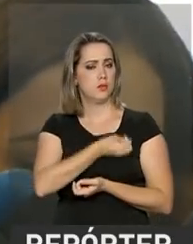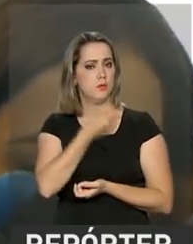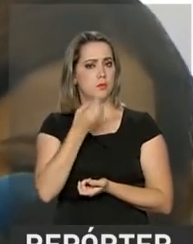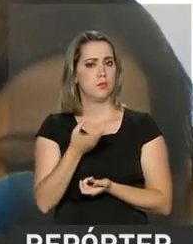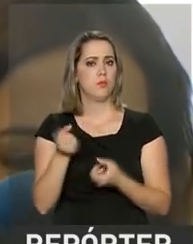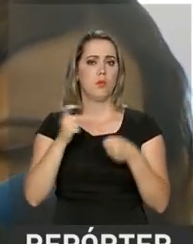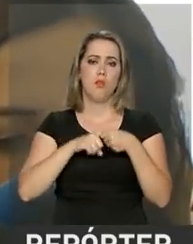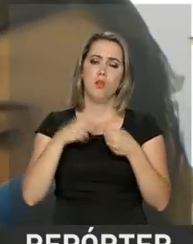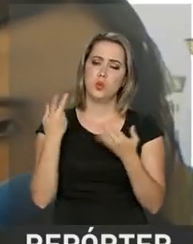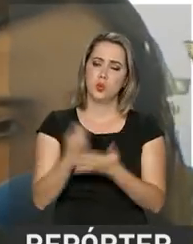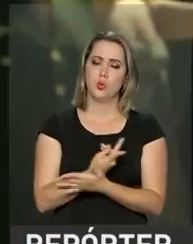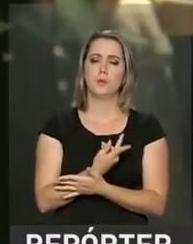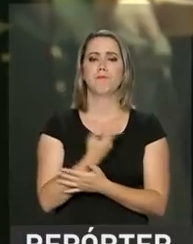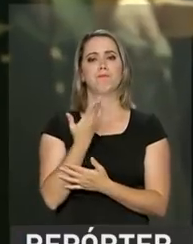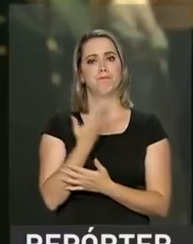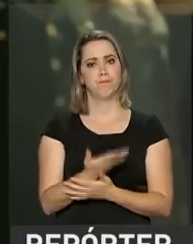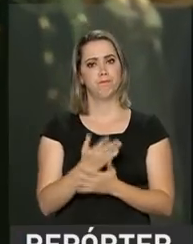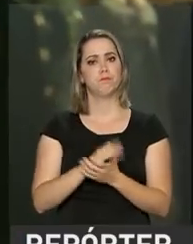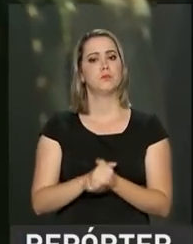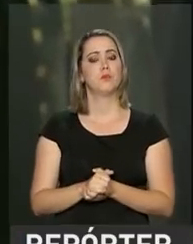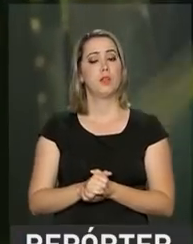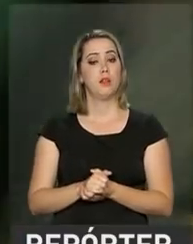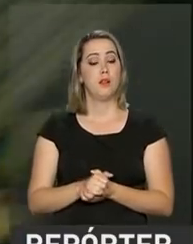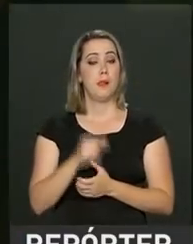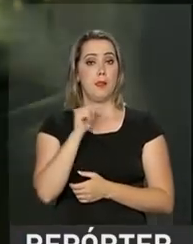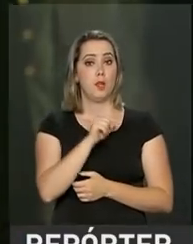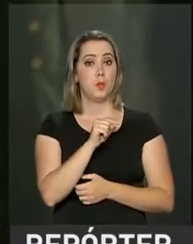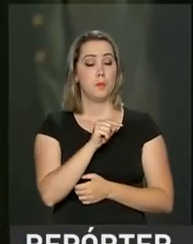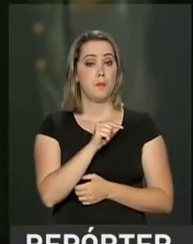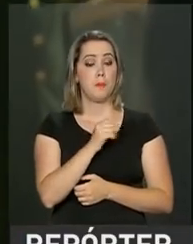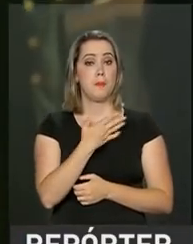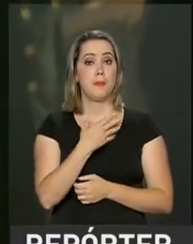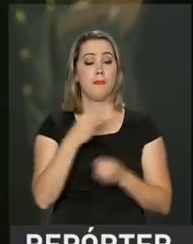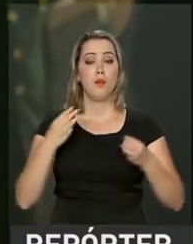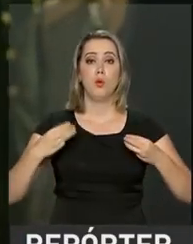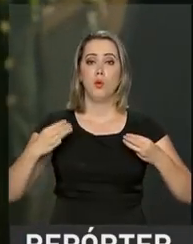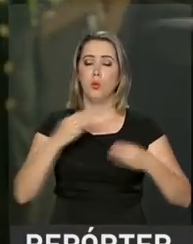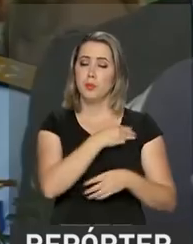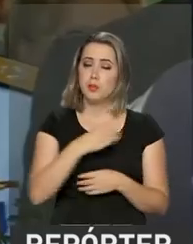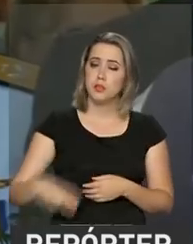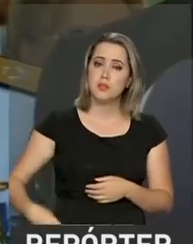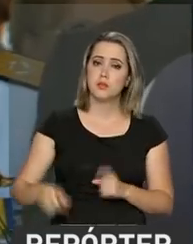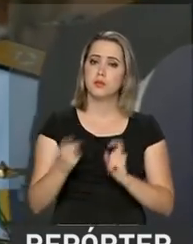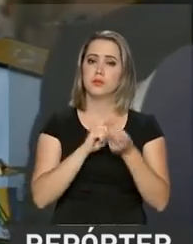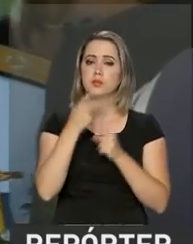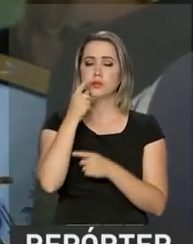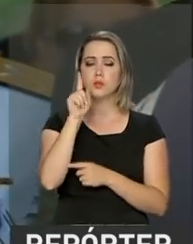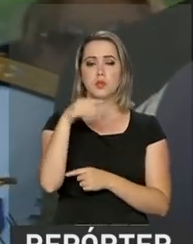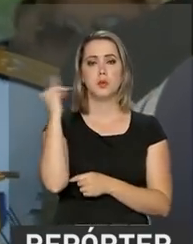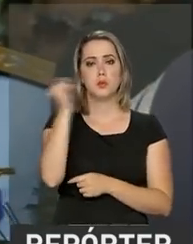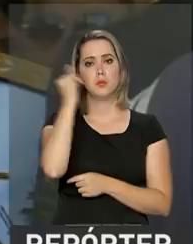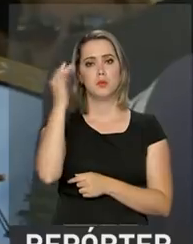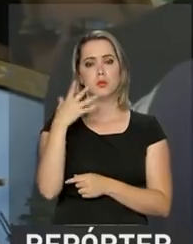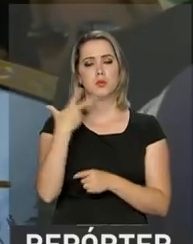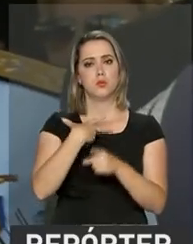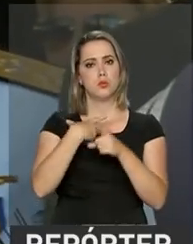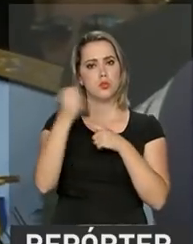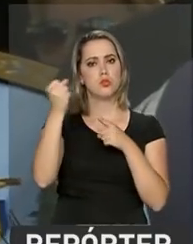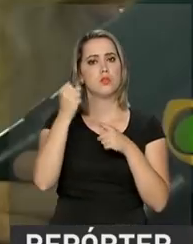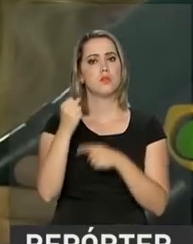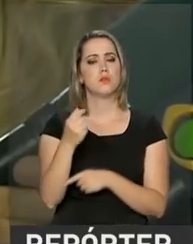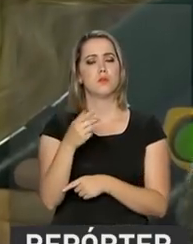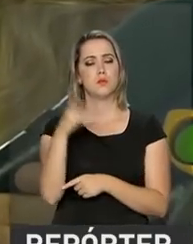volte a acontecer para o ministro da fazenda cerimônias como essas são importantes para celebrar as conquistas do